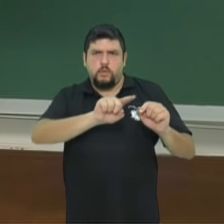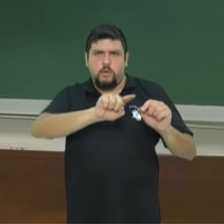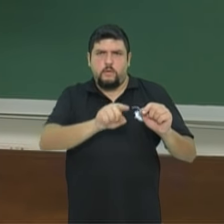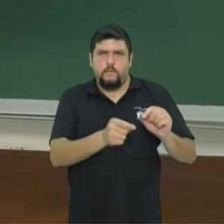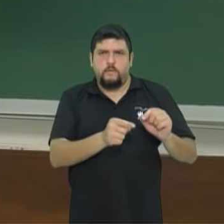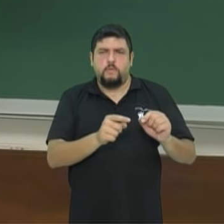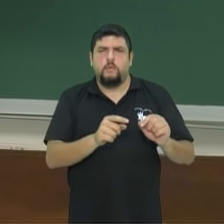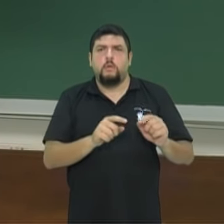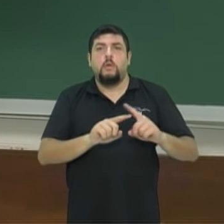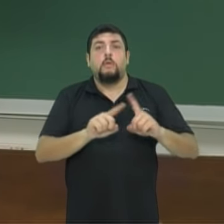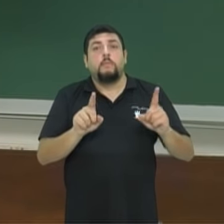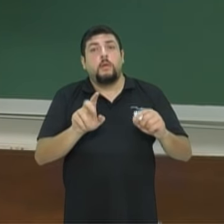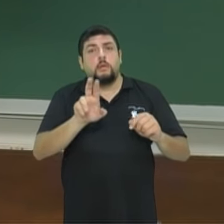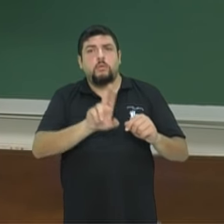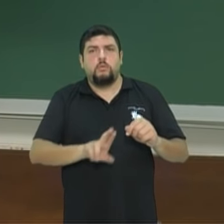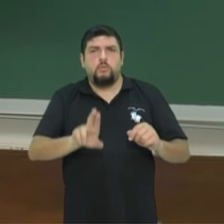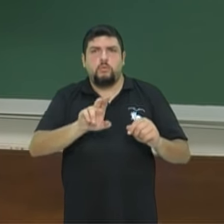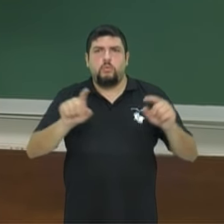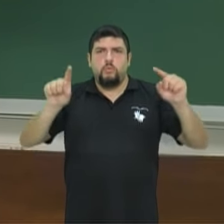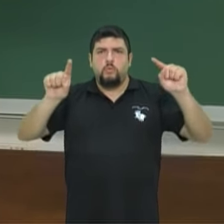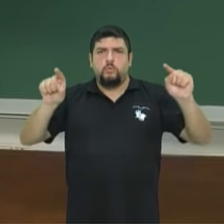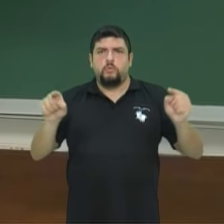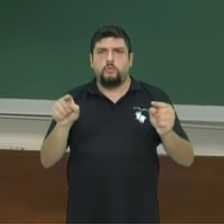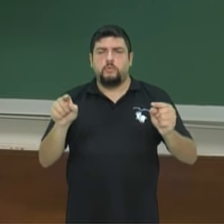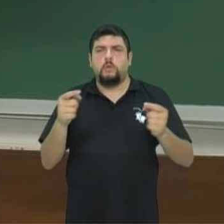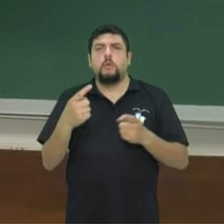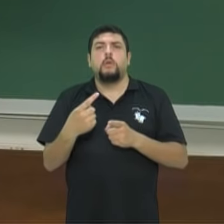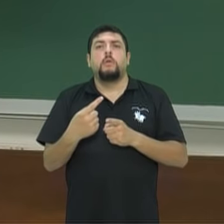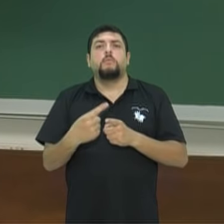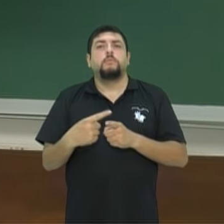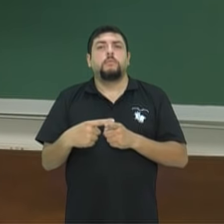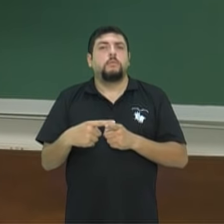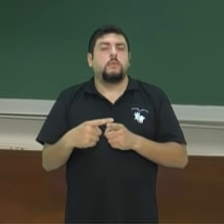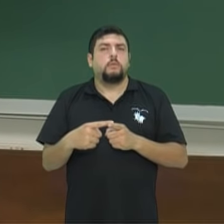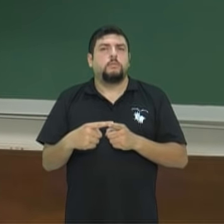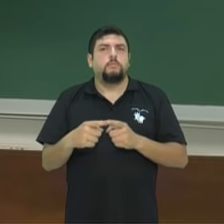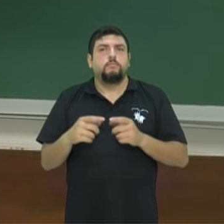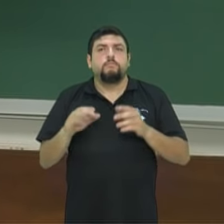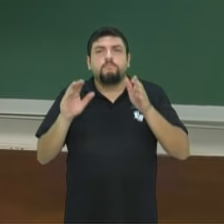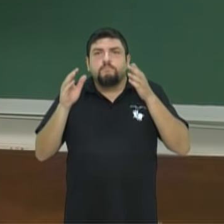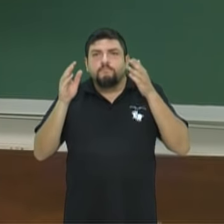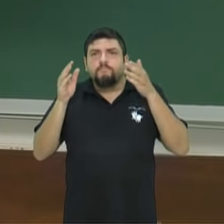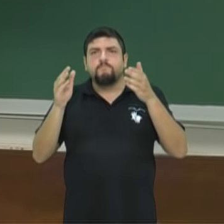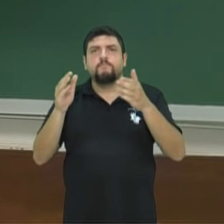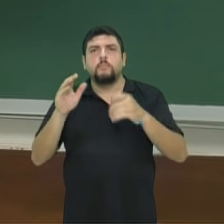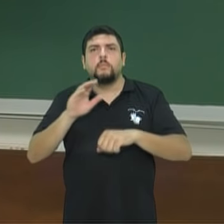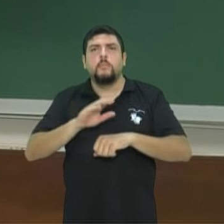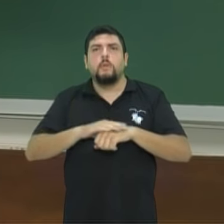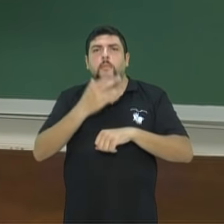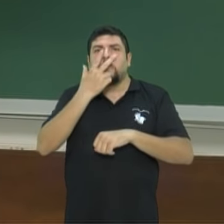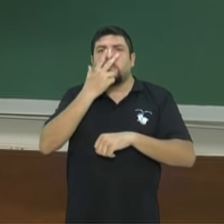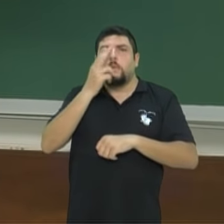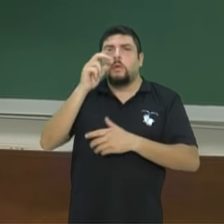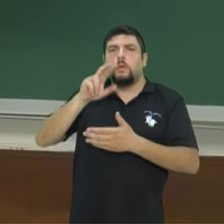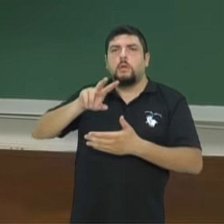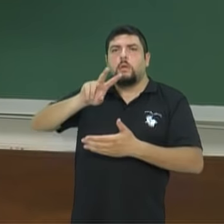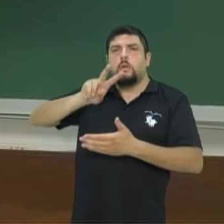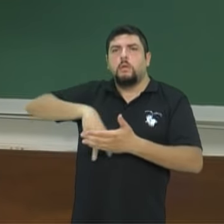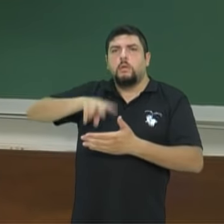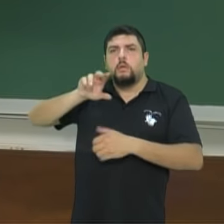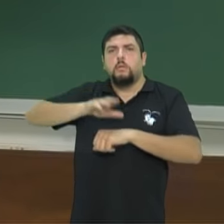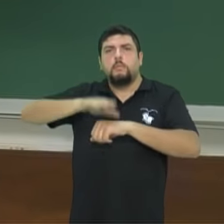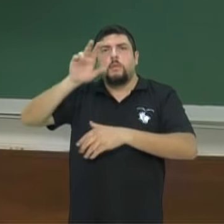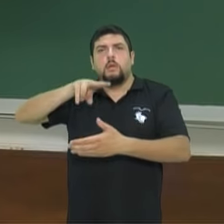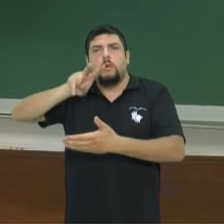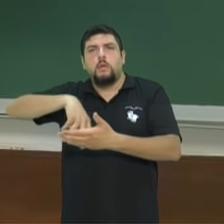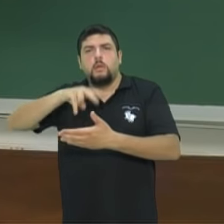aqui a opção foi de usar o parênteses para dar uma ênfase, né? Para atribuir uma maior importância, né? Com